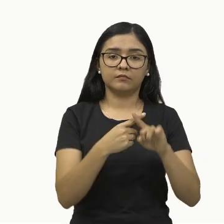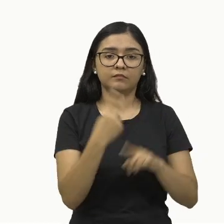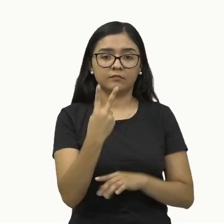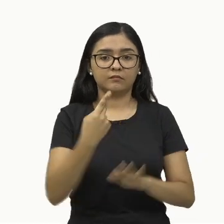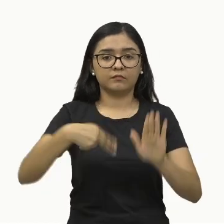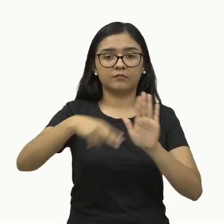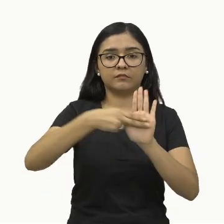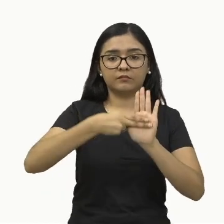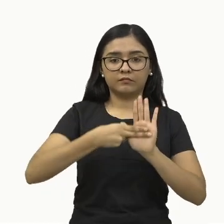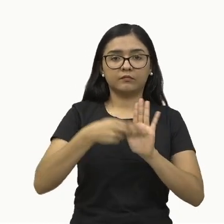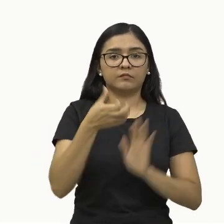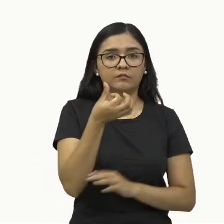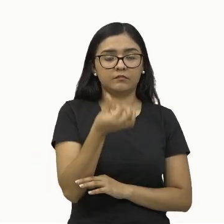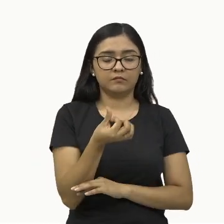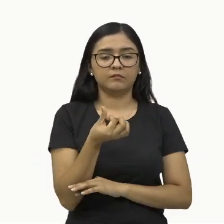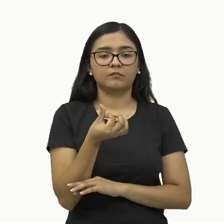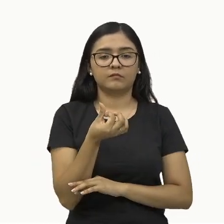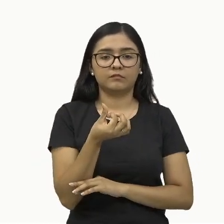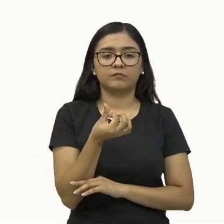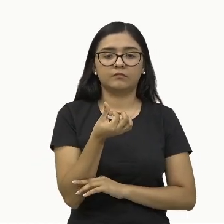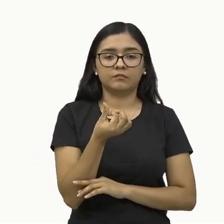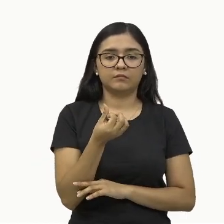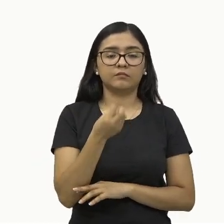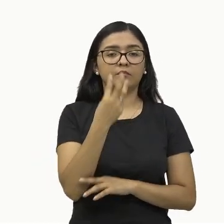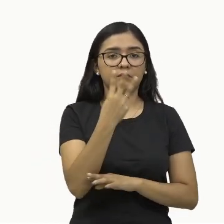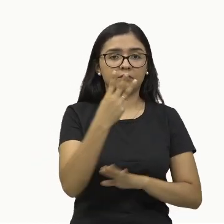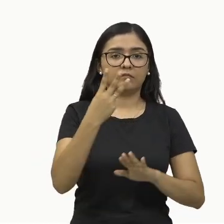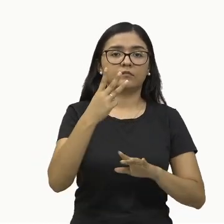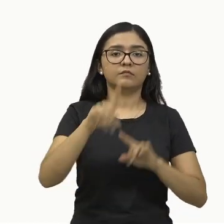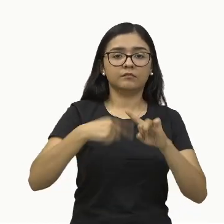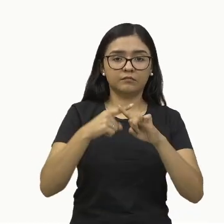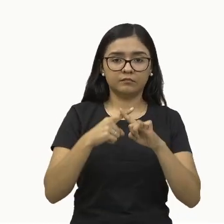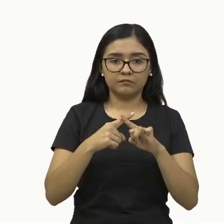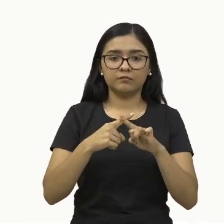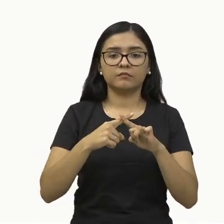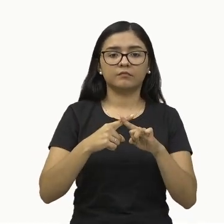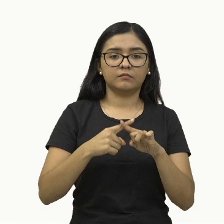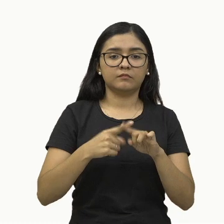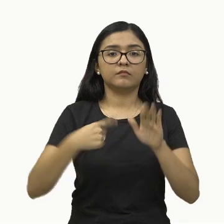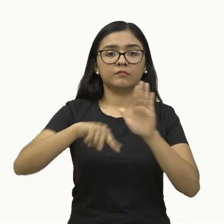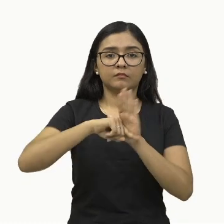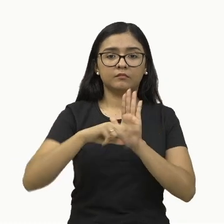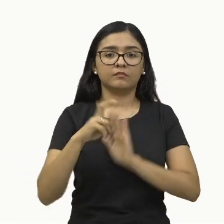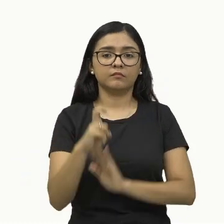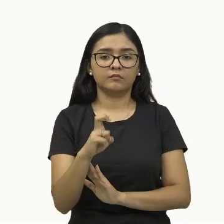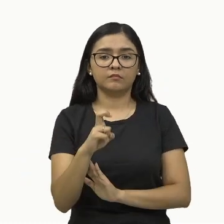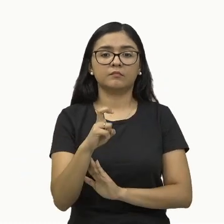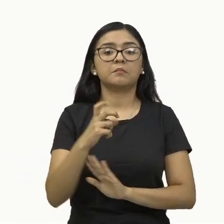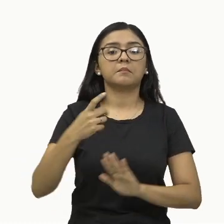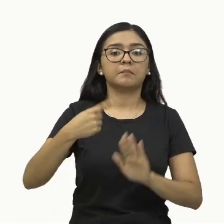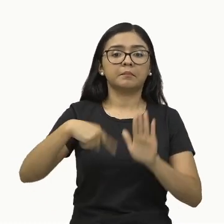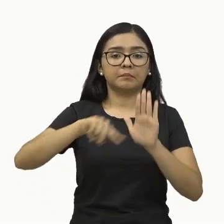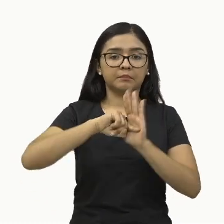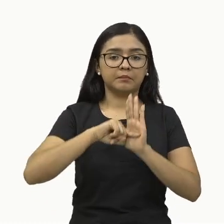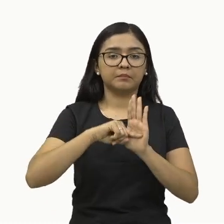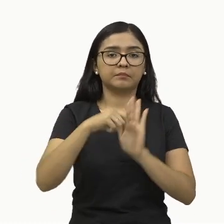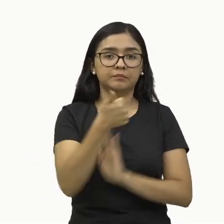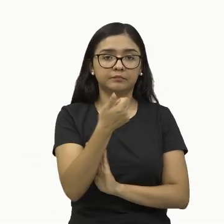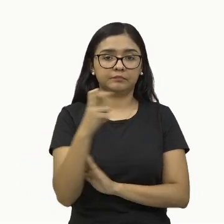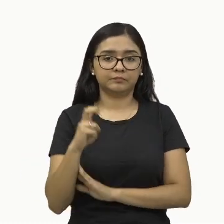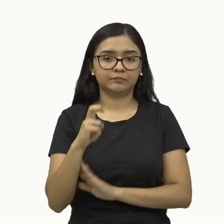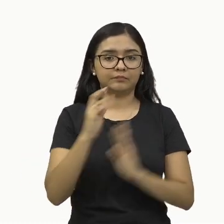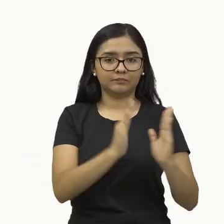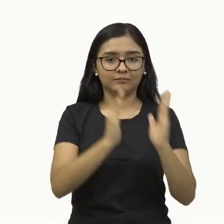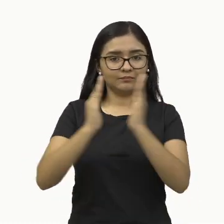2 é igual a 6. E 3 vezes menos 5, que vai dar menos